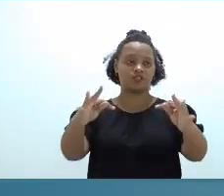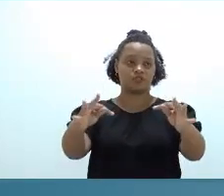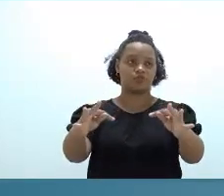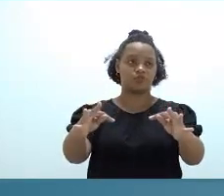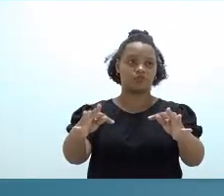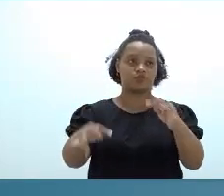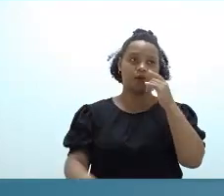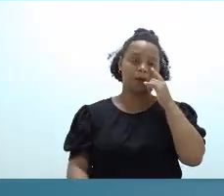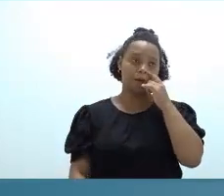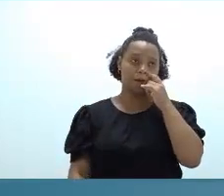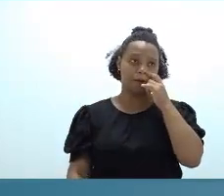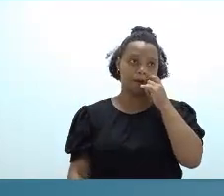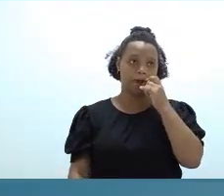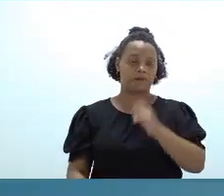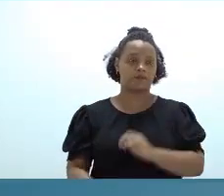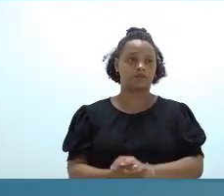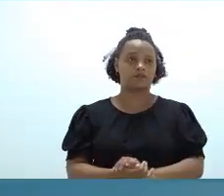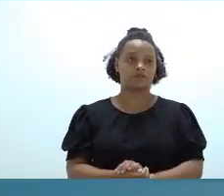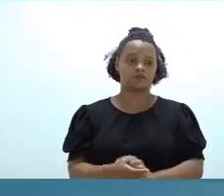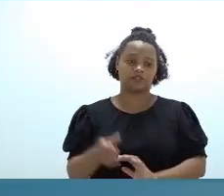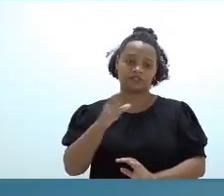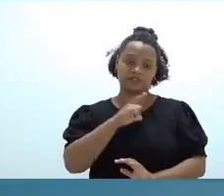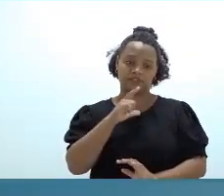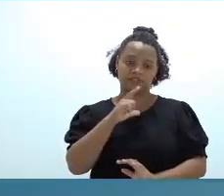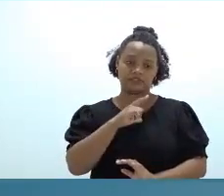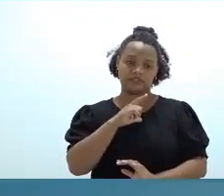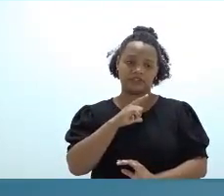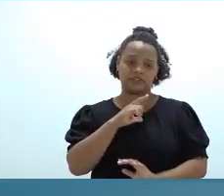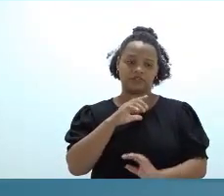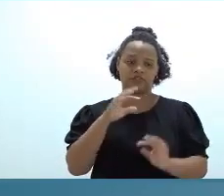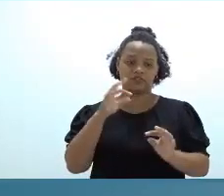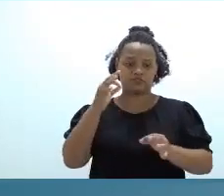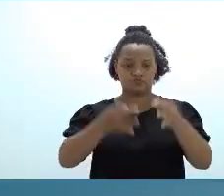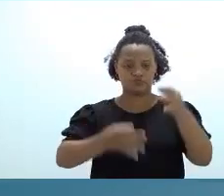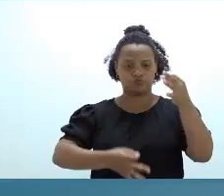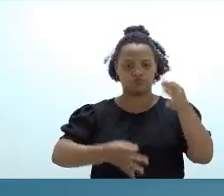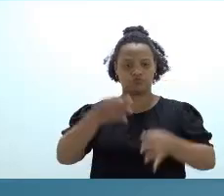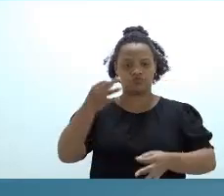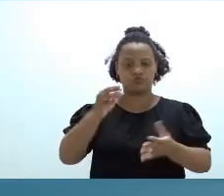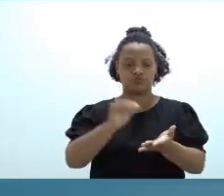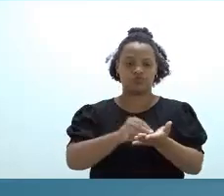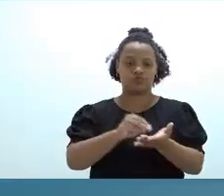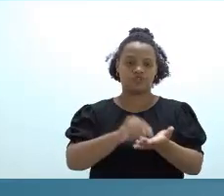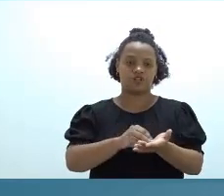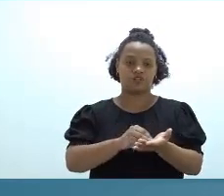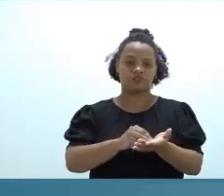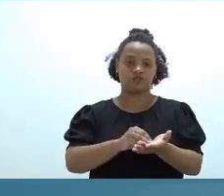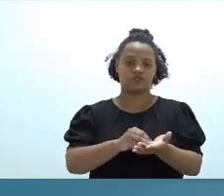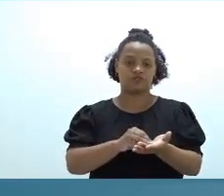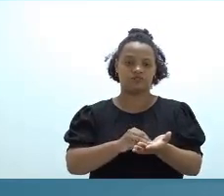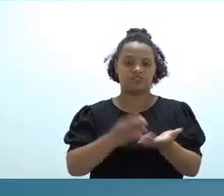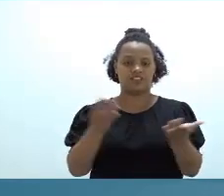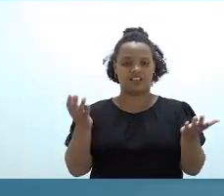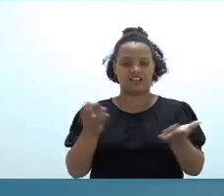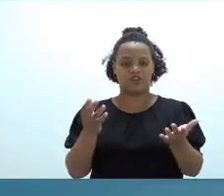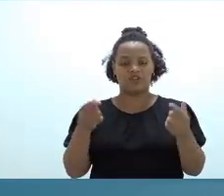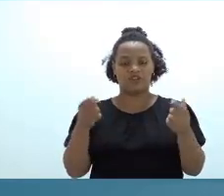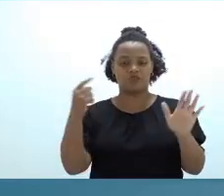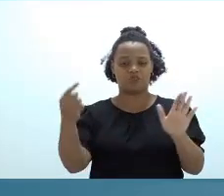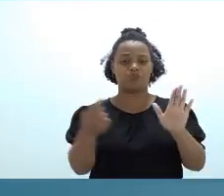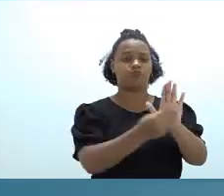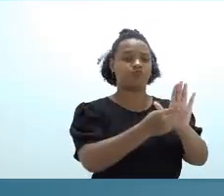deixou, houve um perecimento da justiça. Para mim, hoje é mais cumprimento de meta. No